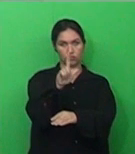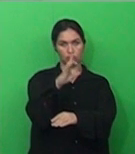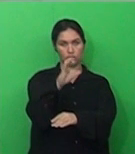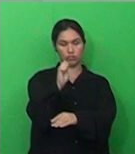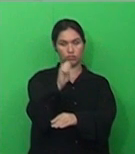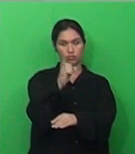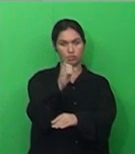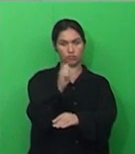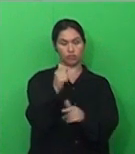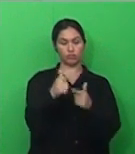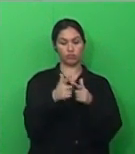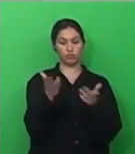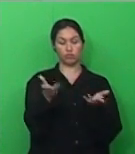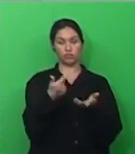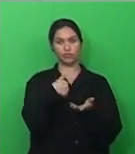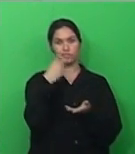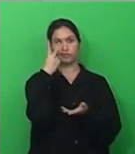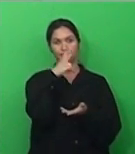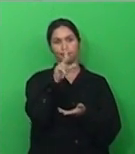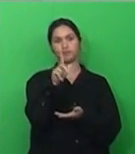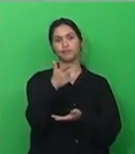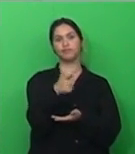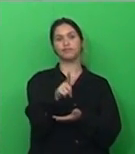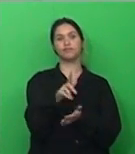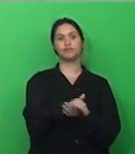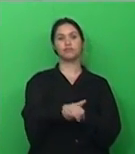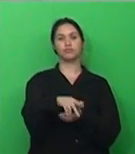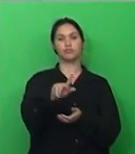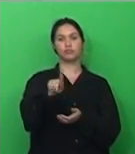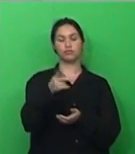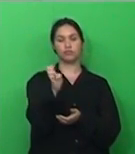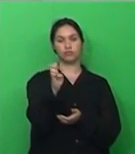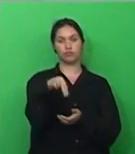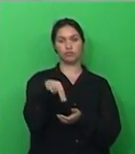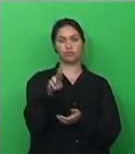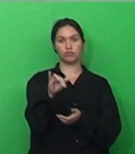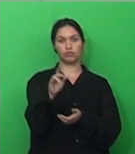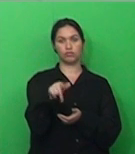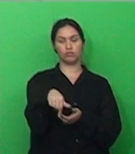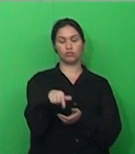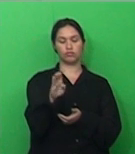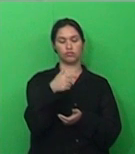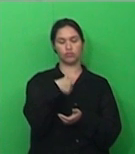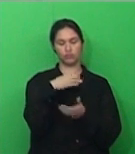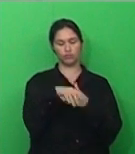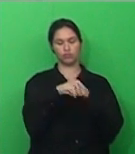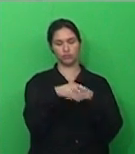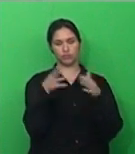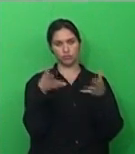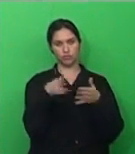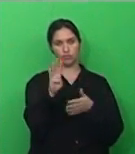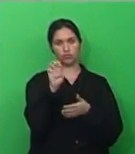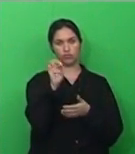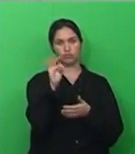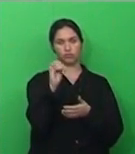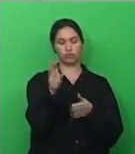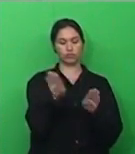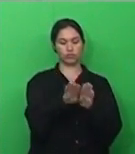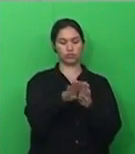uma outra cena, né, cumprimentar o Henrique, que encontra-se conosco aqui mais uma vez, o Beto, que está todas as sessões